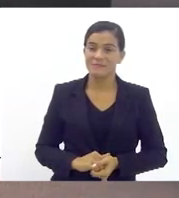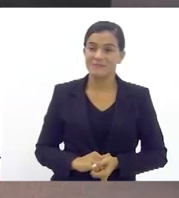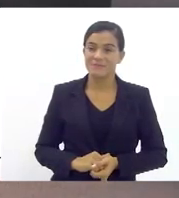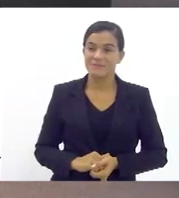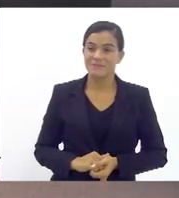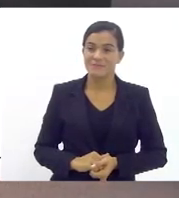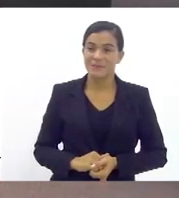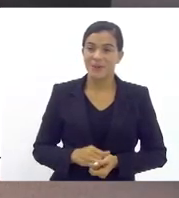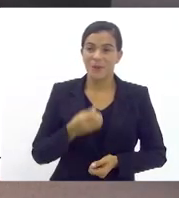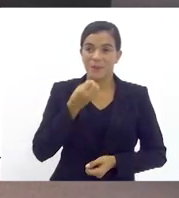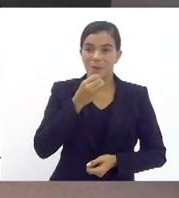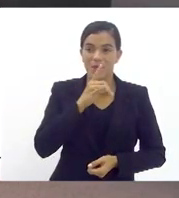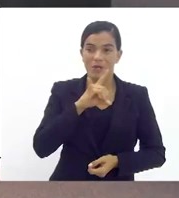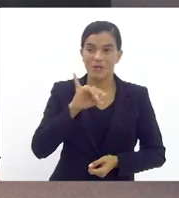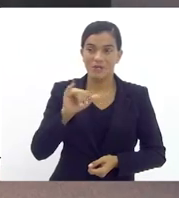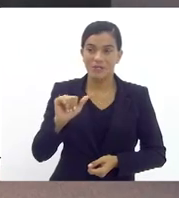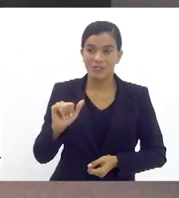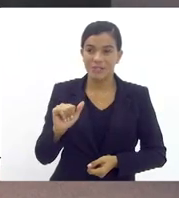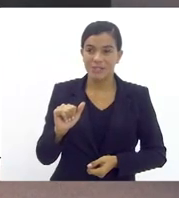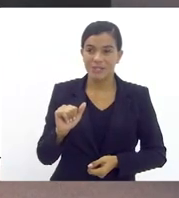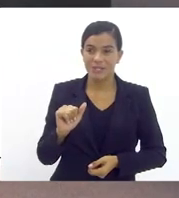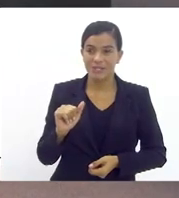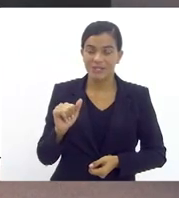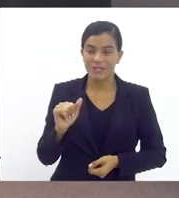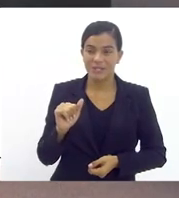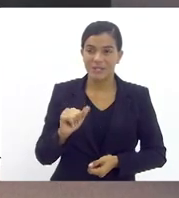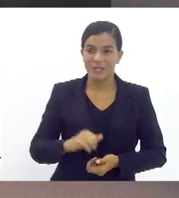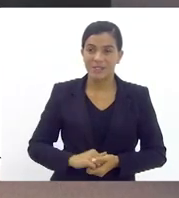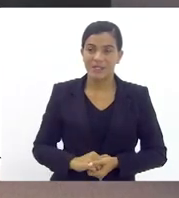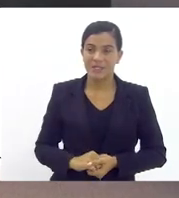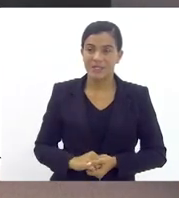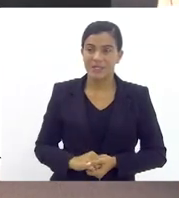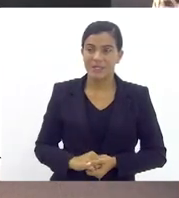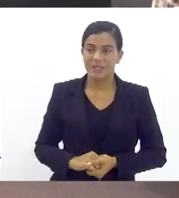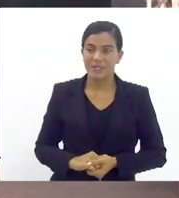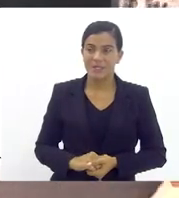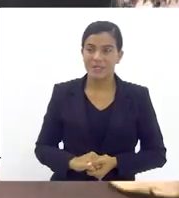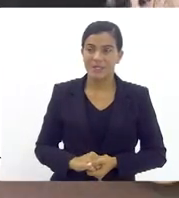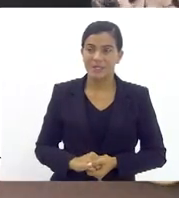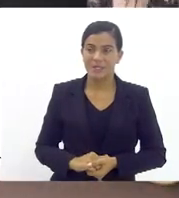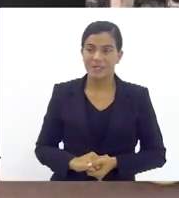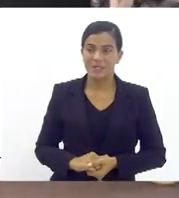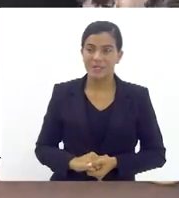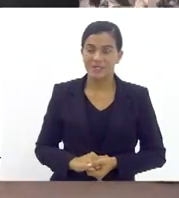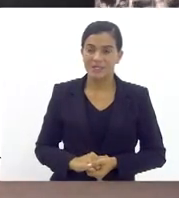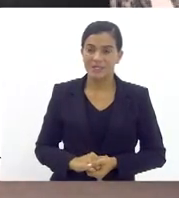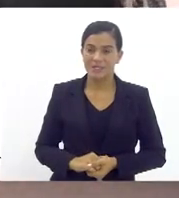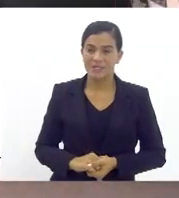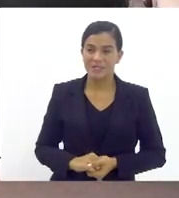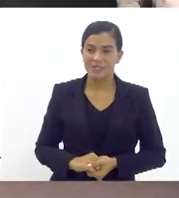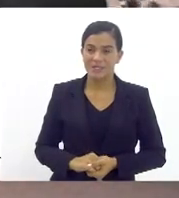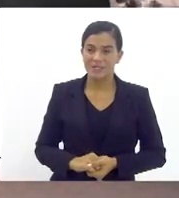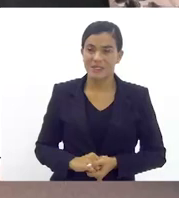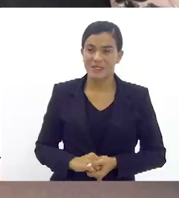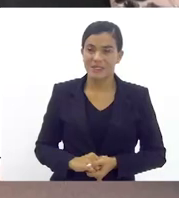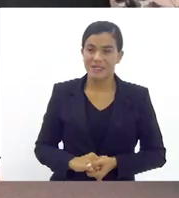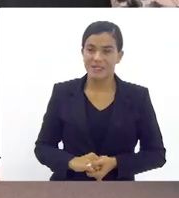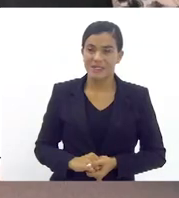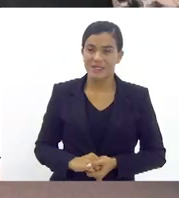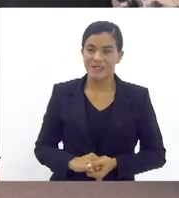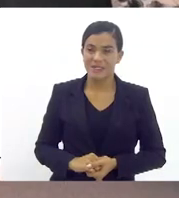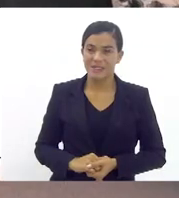Bom dia, pessoal. Bom dia a todos, todas e todos. Eu vou ser assim, rápida de...